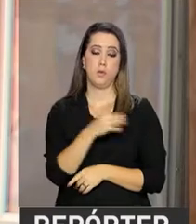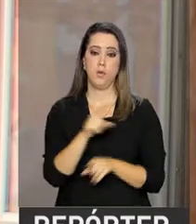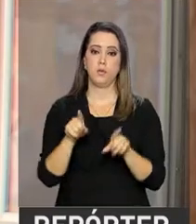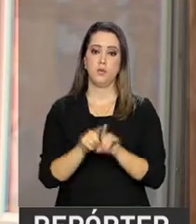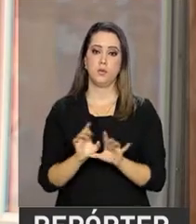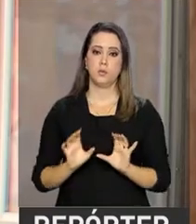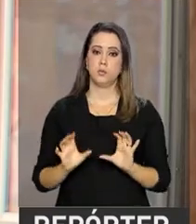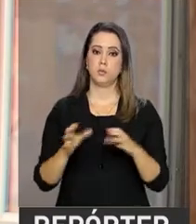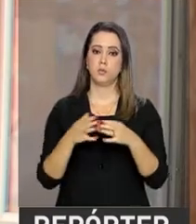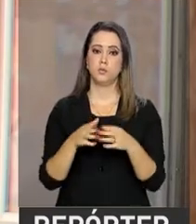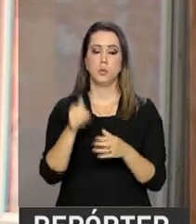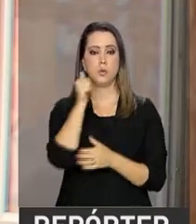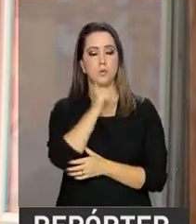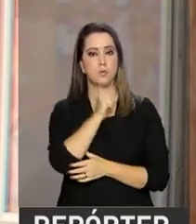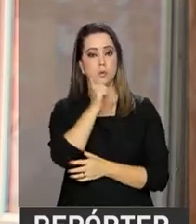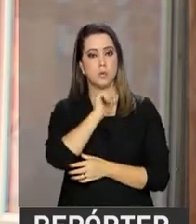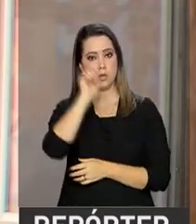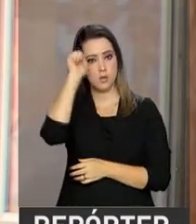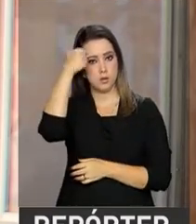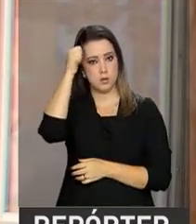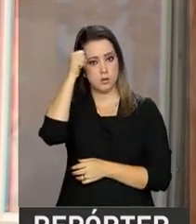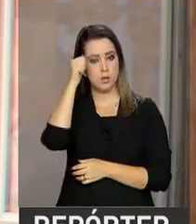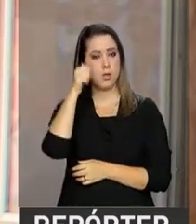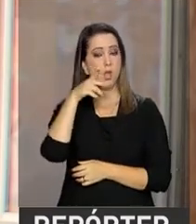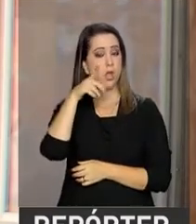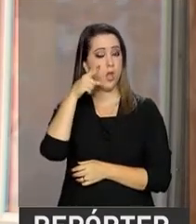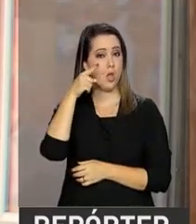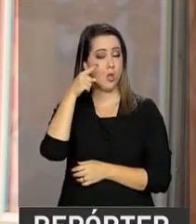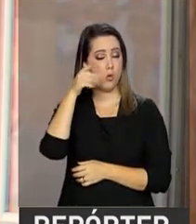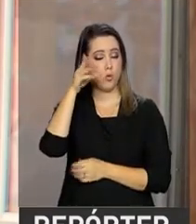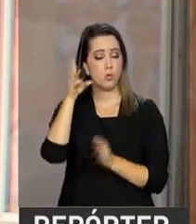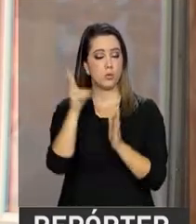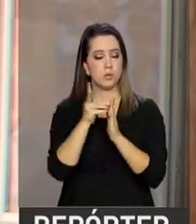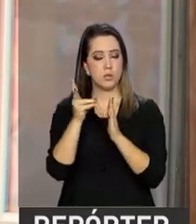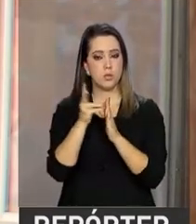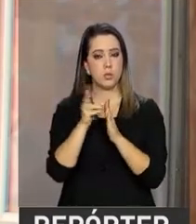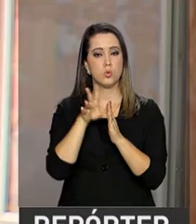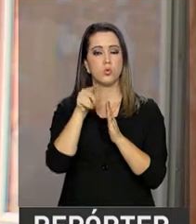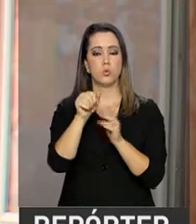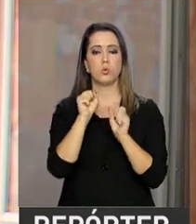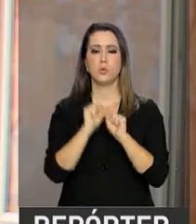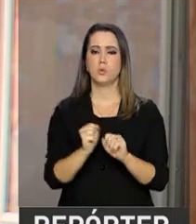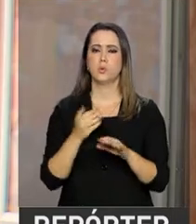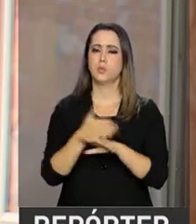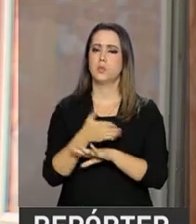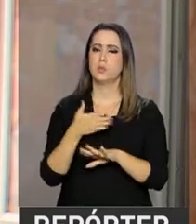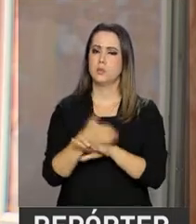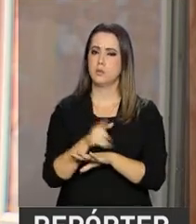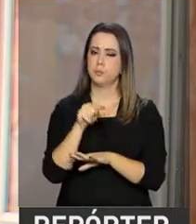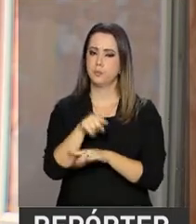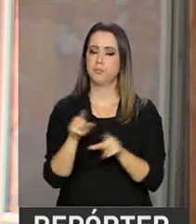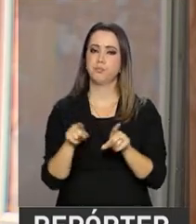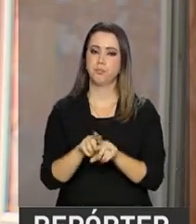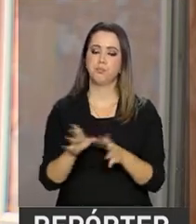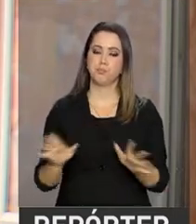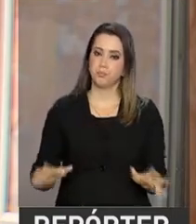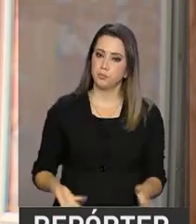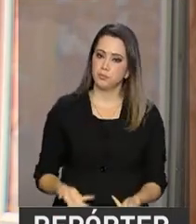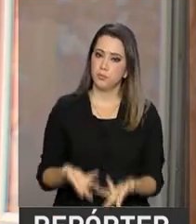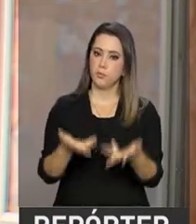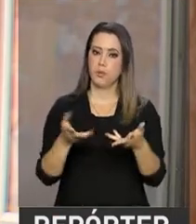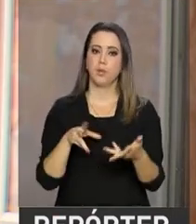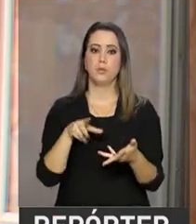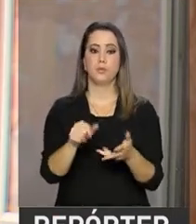uma reserva para mulheres negros indígenas para que todos possam participar dessas produções a idéia é incentivar a participação